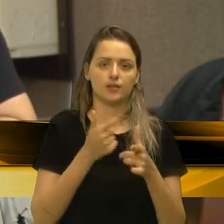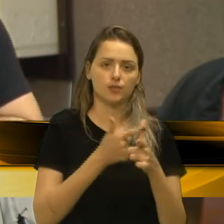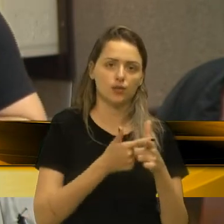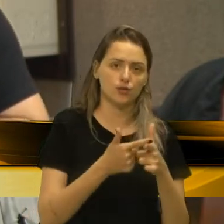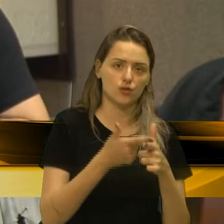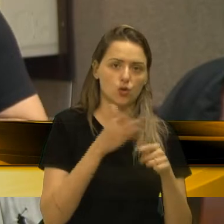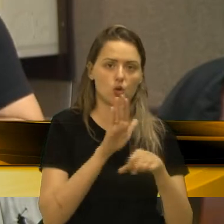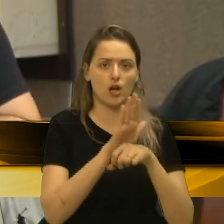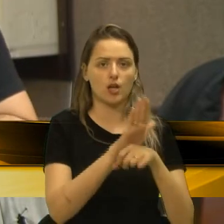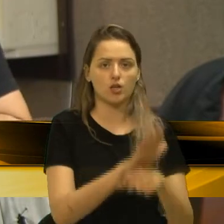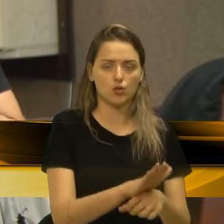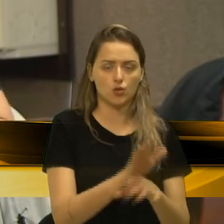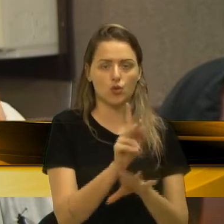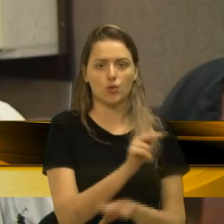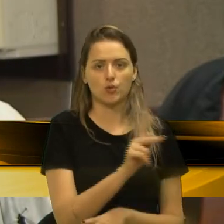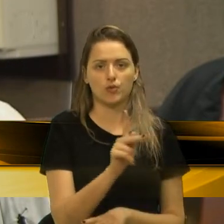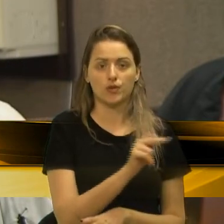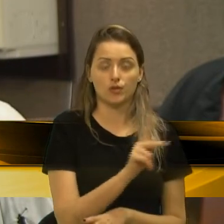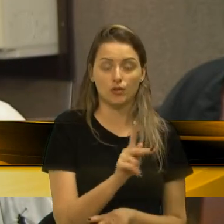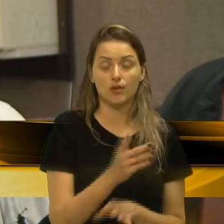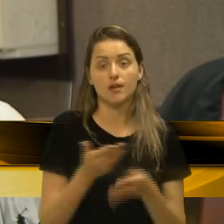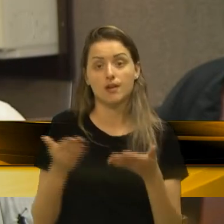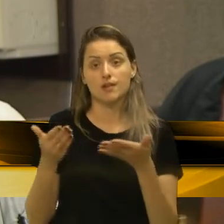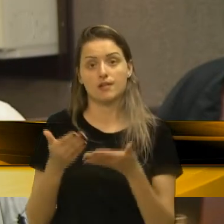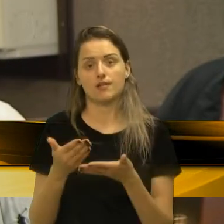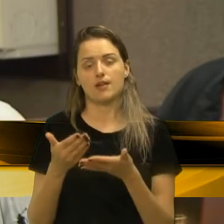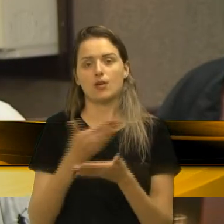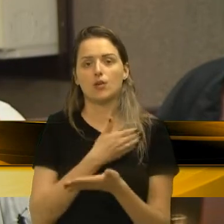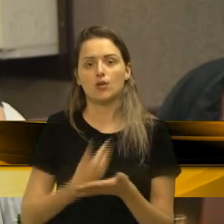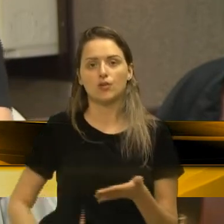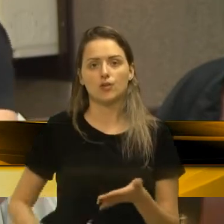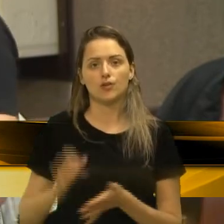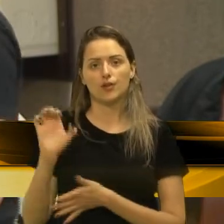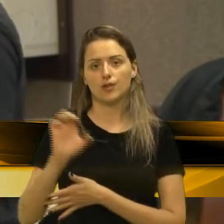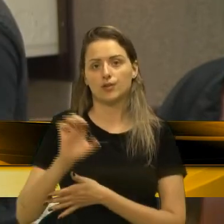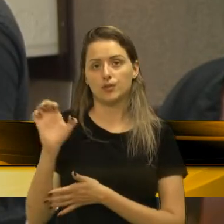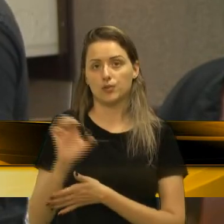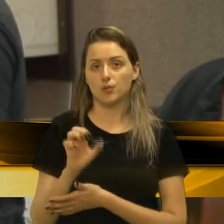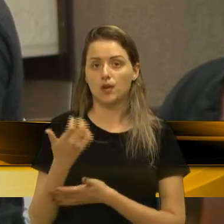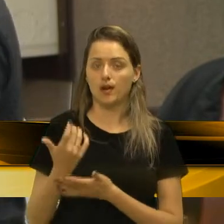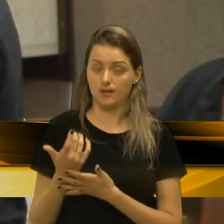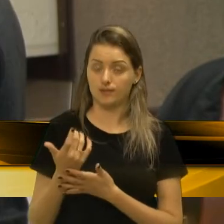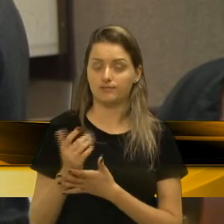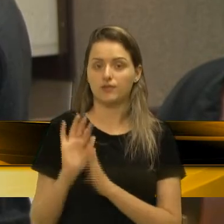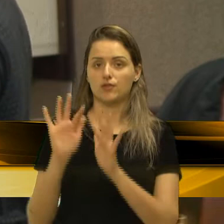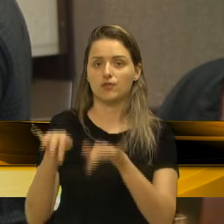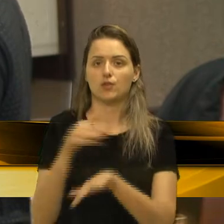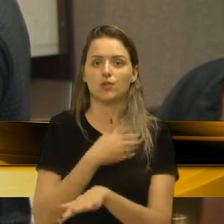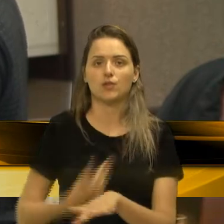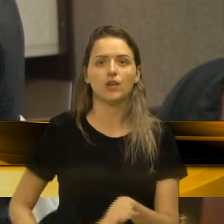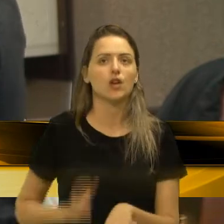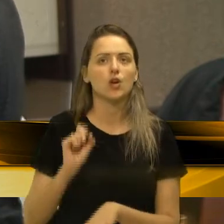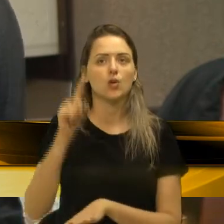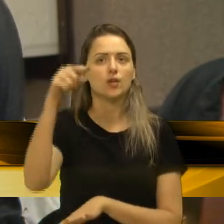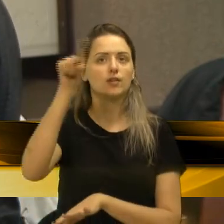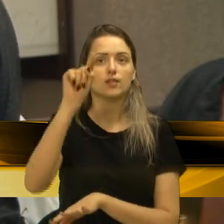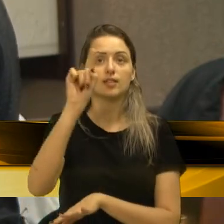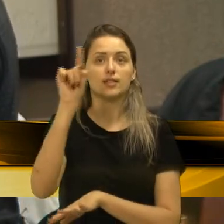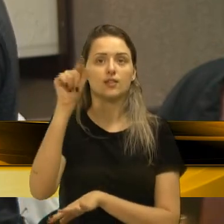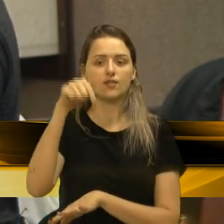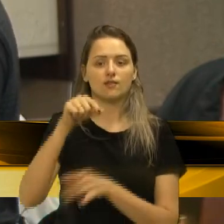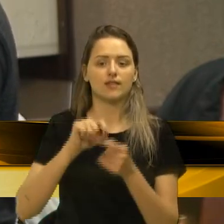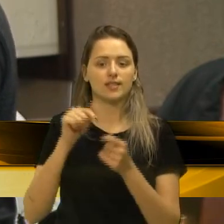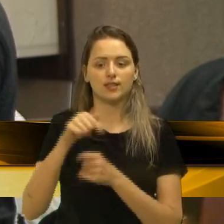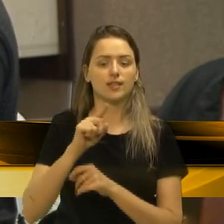os professores, que agora o governo e Eduardo Leite, no calar da noite, alunos. E o que vocês estão fazendo aqui não é gasear aula, não é